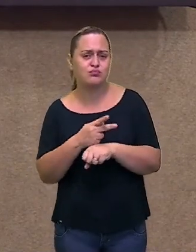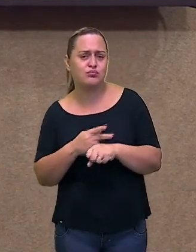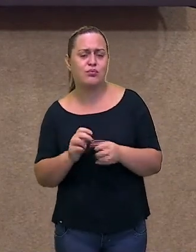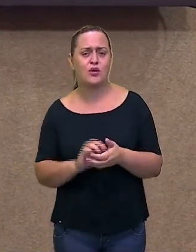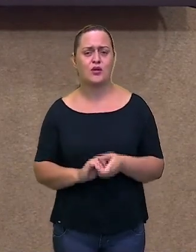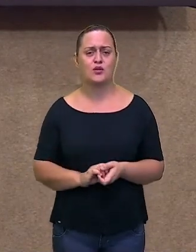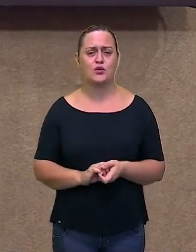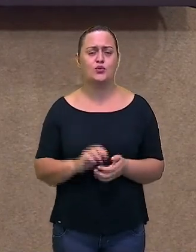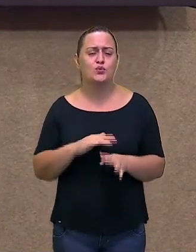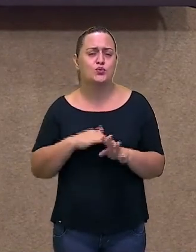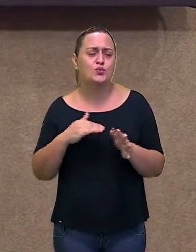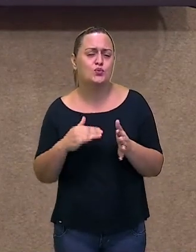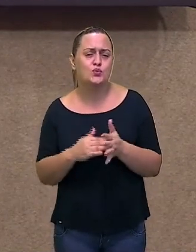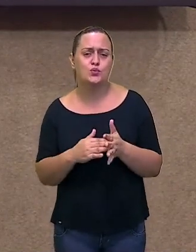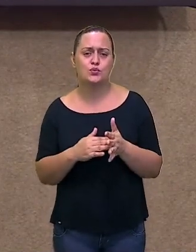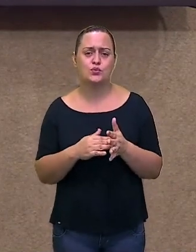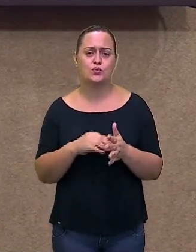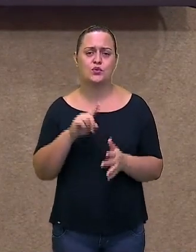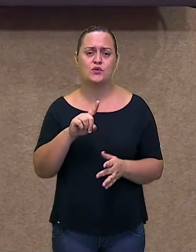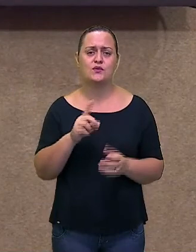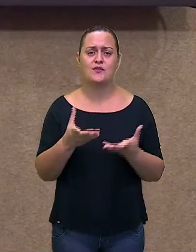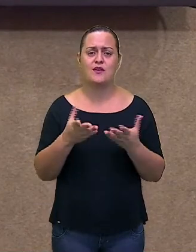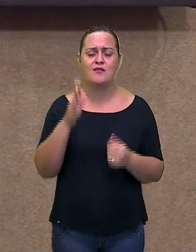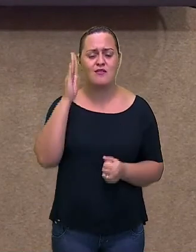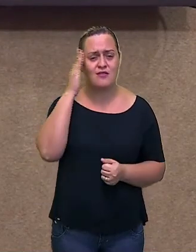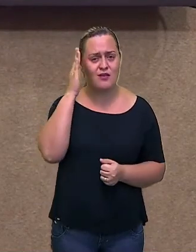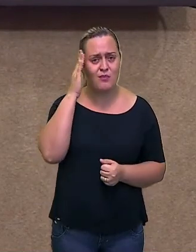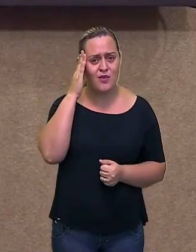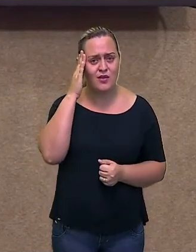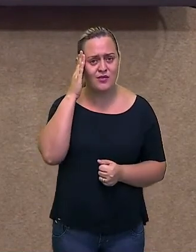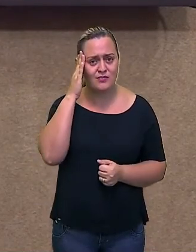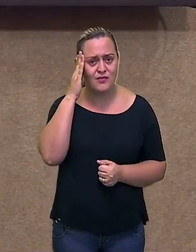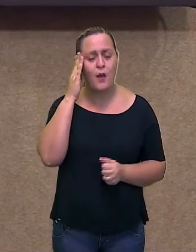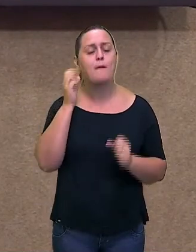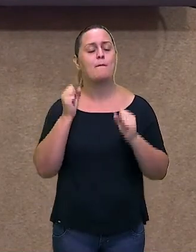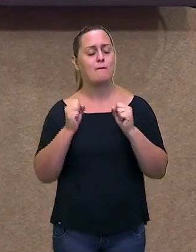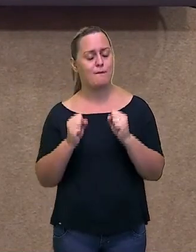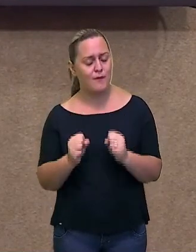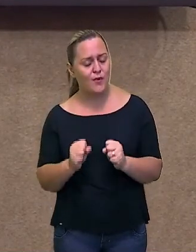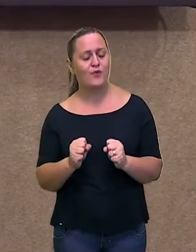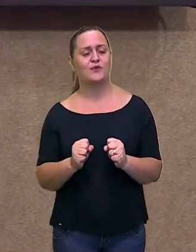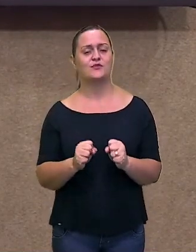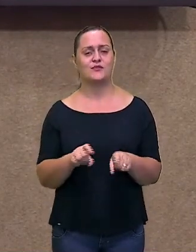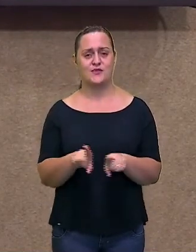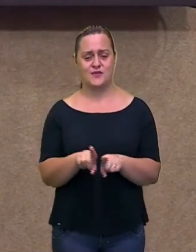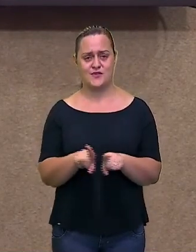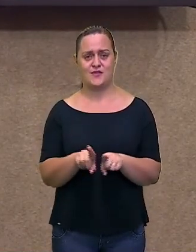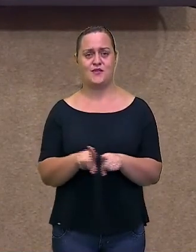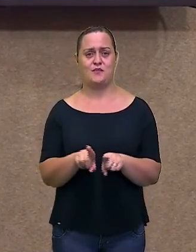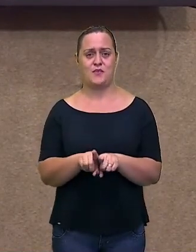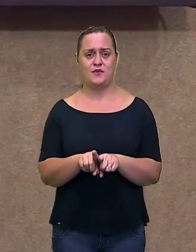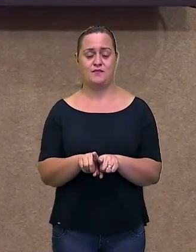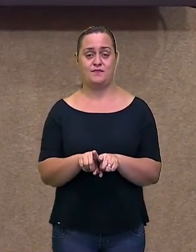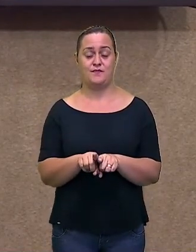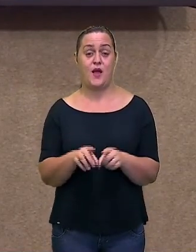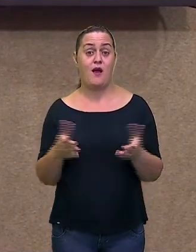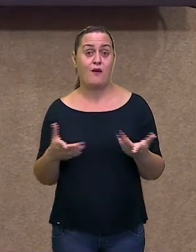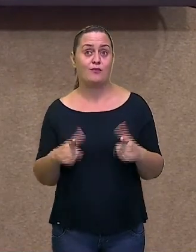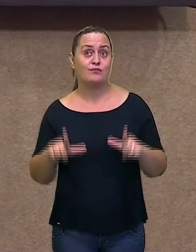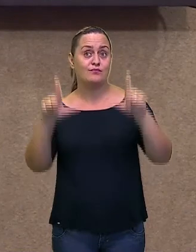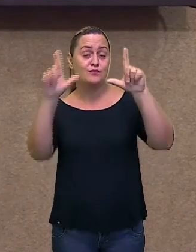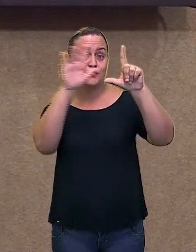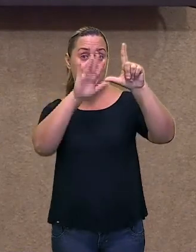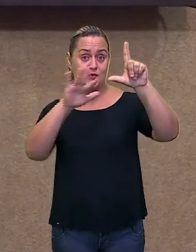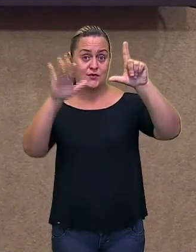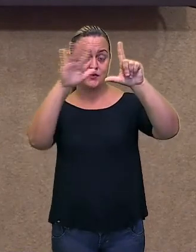novidades Eu não se esqueça de acessar lá e levo para acessar a nossa plataforma smed GV vai aparecer uma imagem